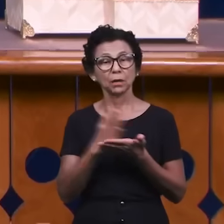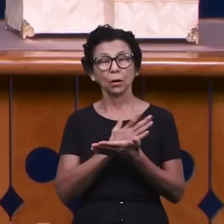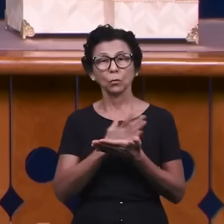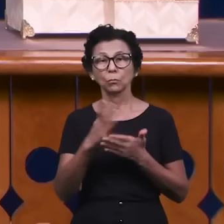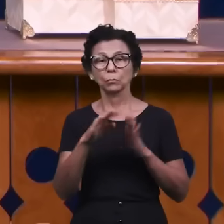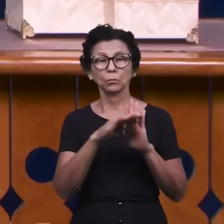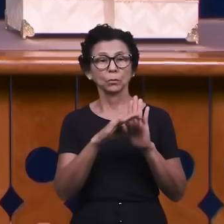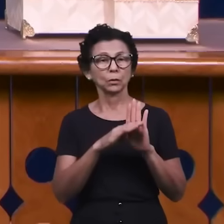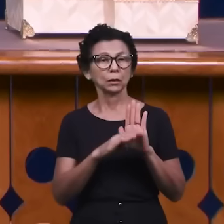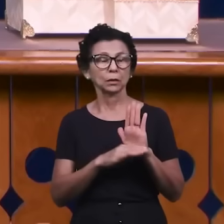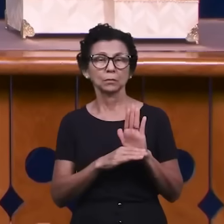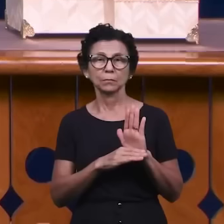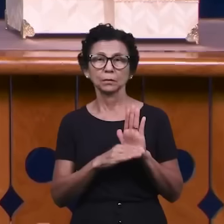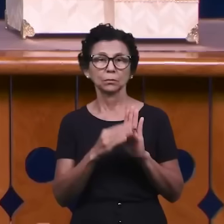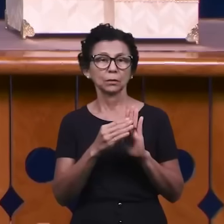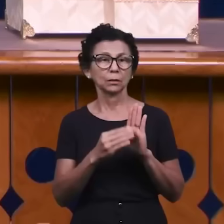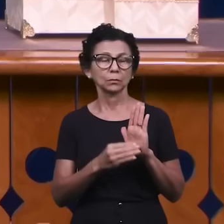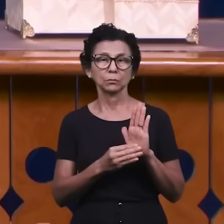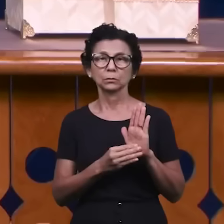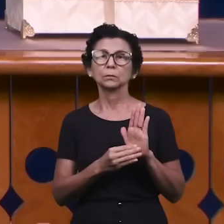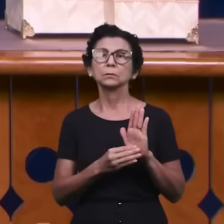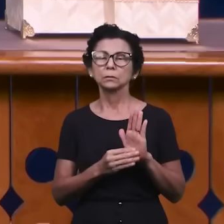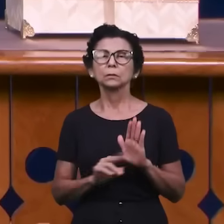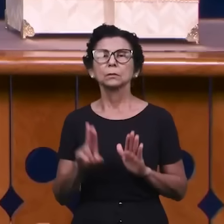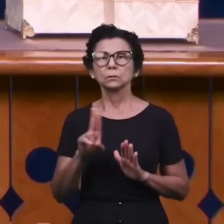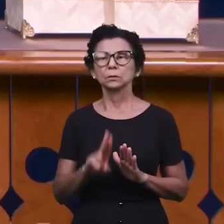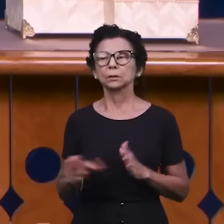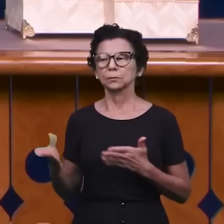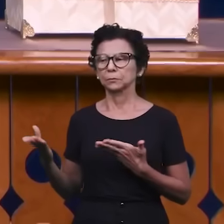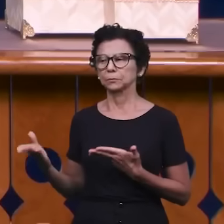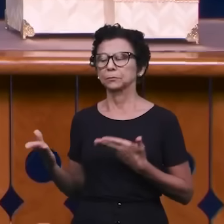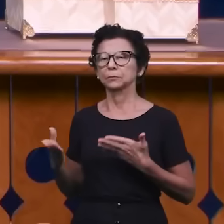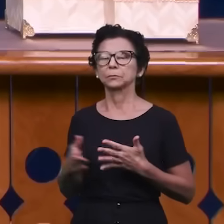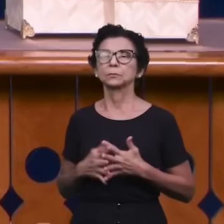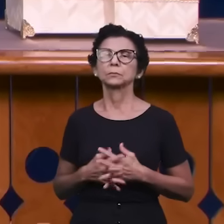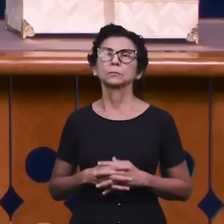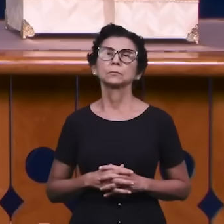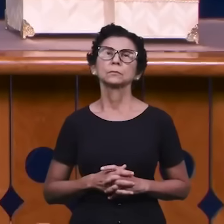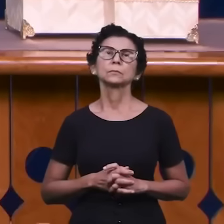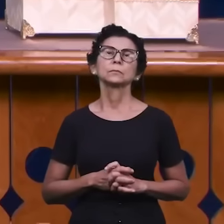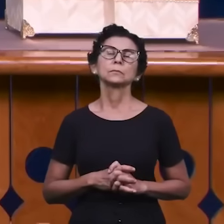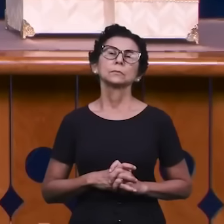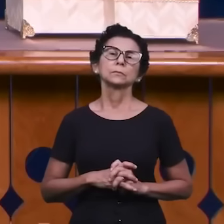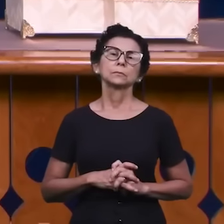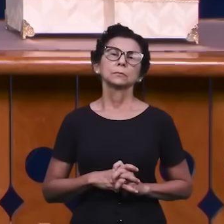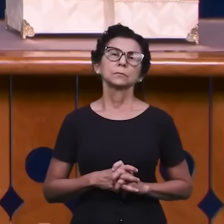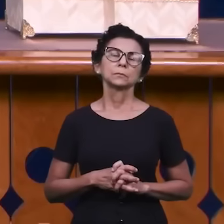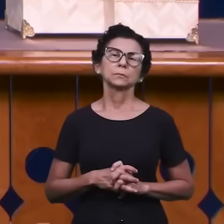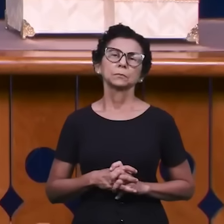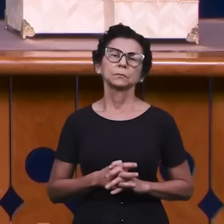nossas programações, utilize esse QR Code e relate ali